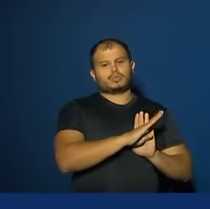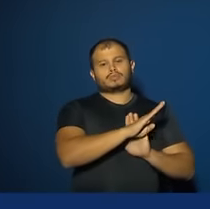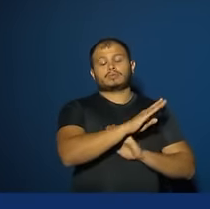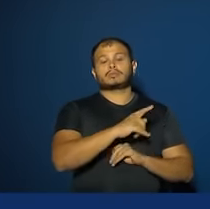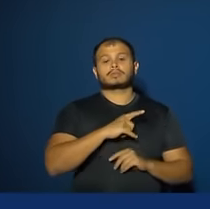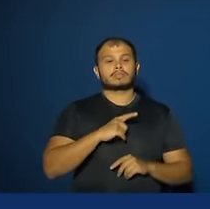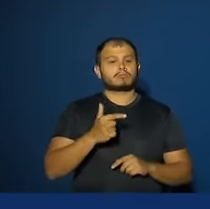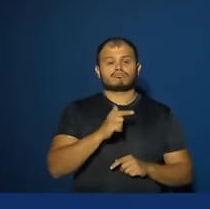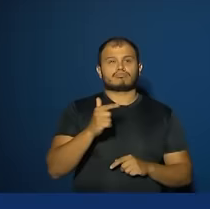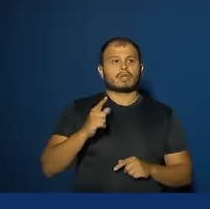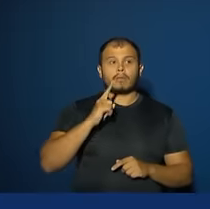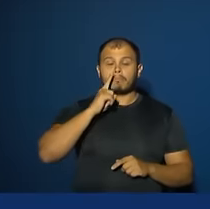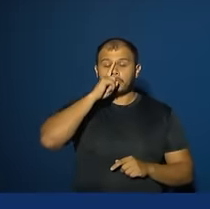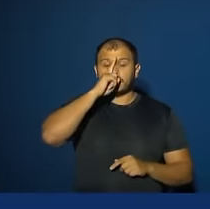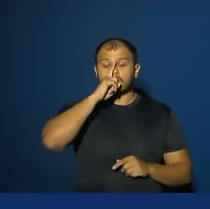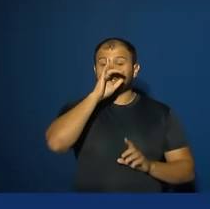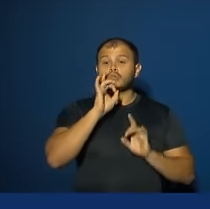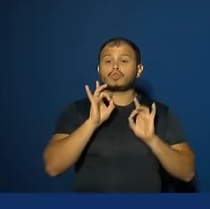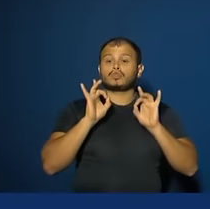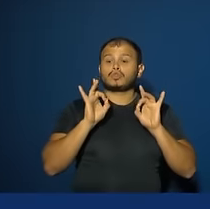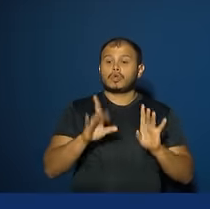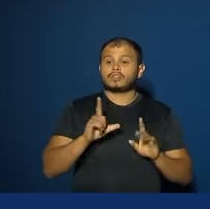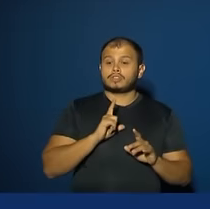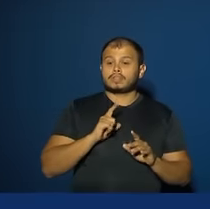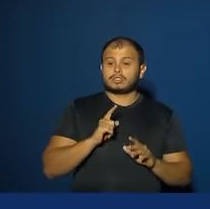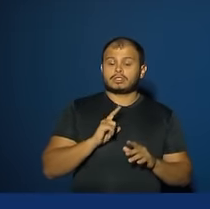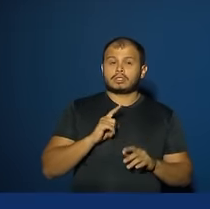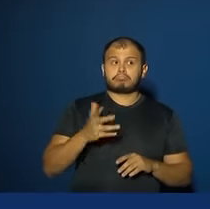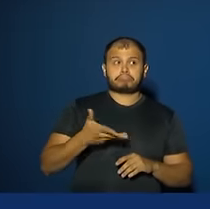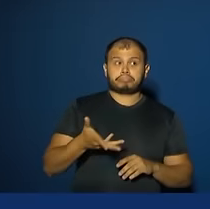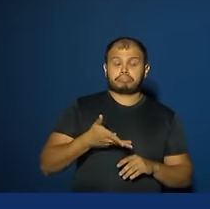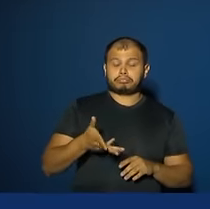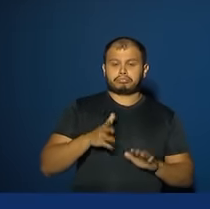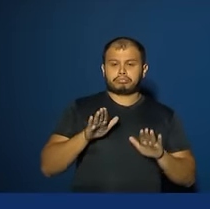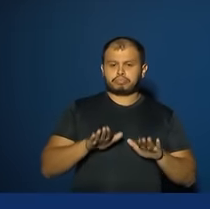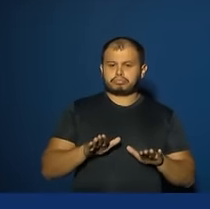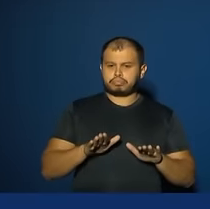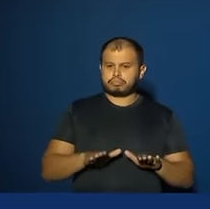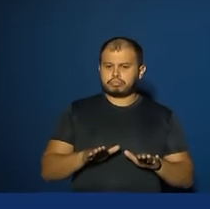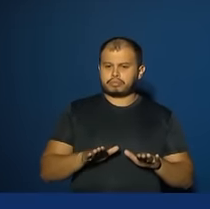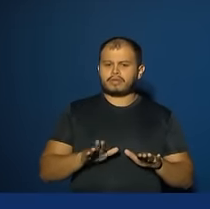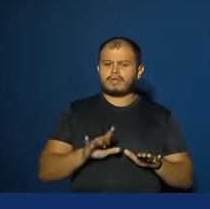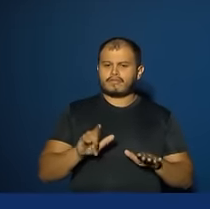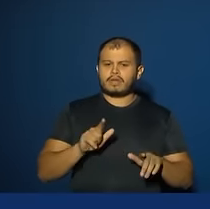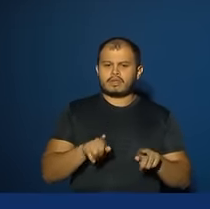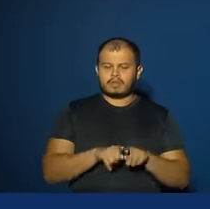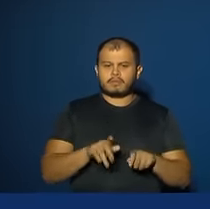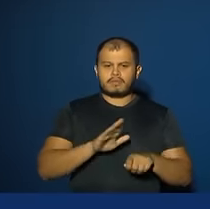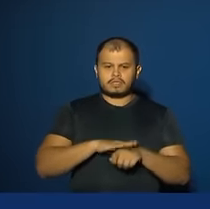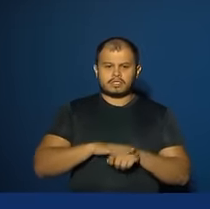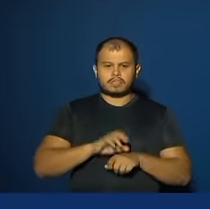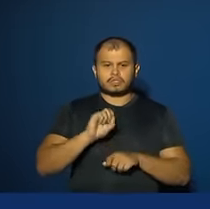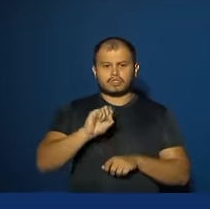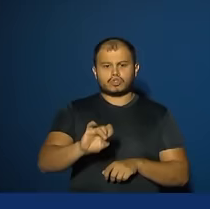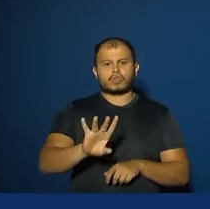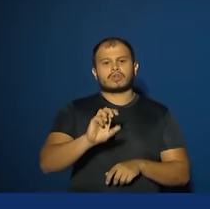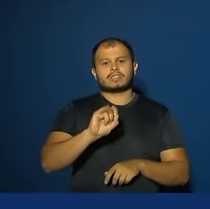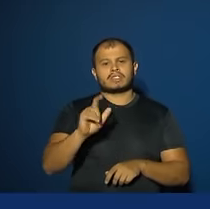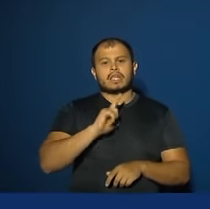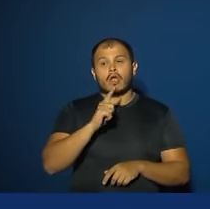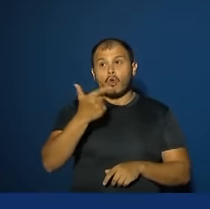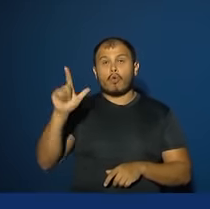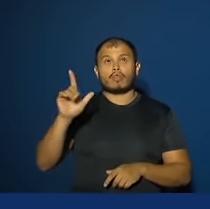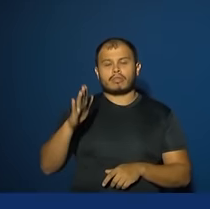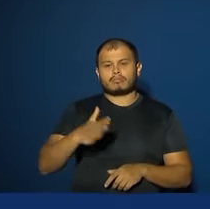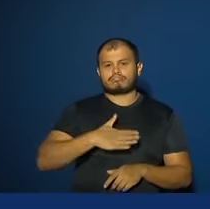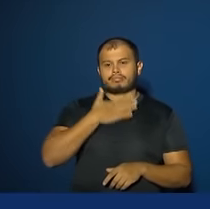você não corre o risco só de fazer uma desaceleração excessiva, acho que você vai fatalmente fazer, a não ser que a gente tenha outra surpresa, né?